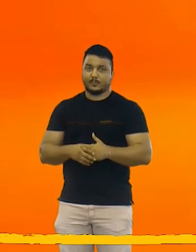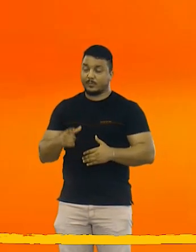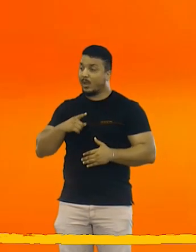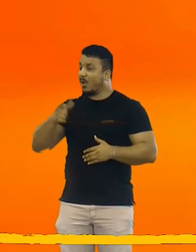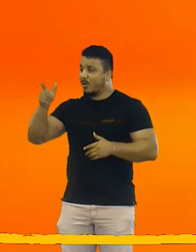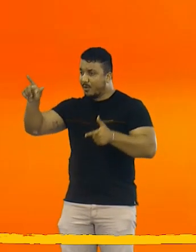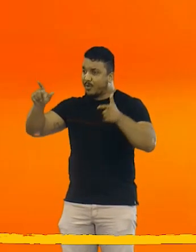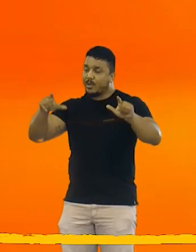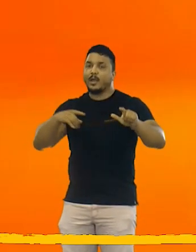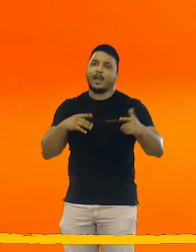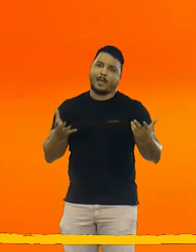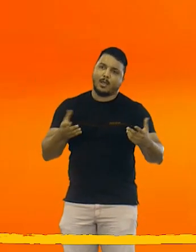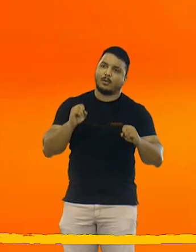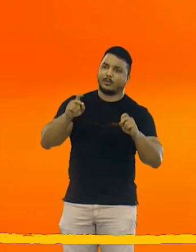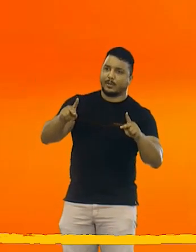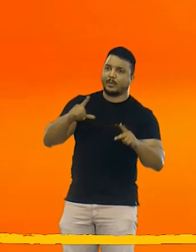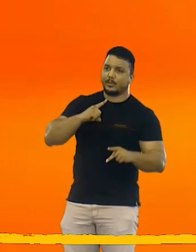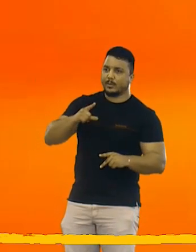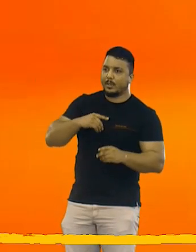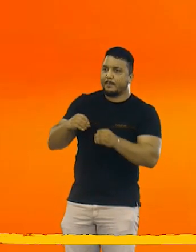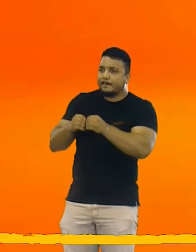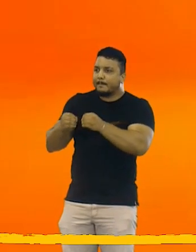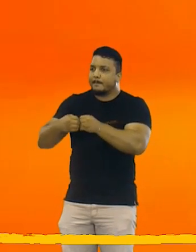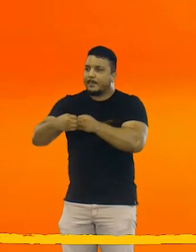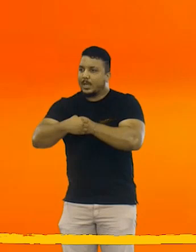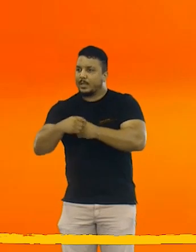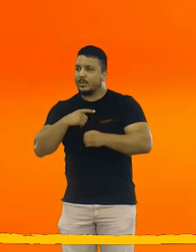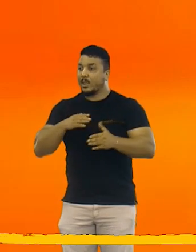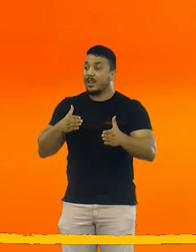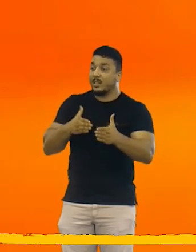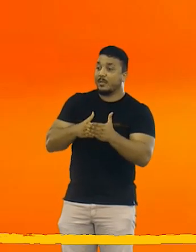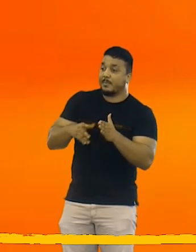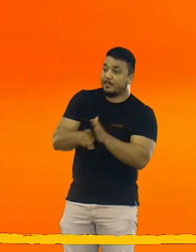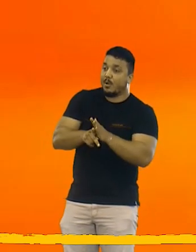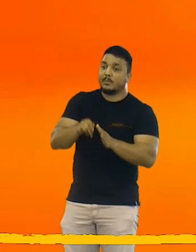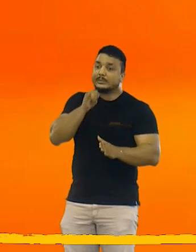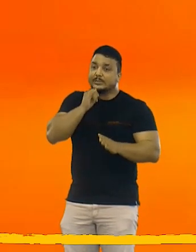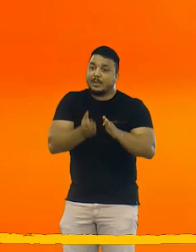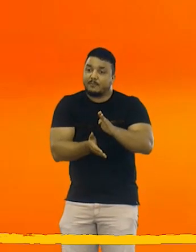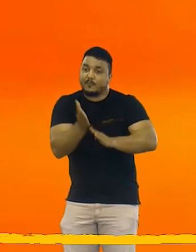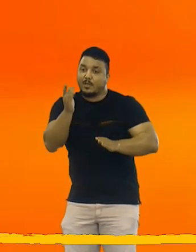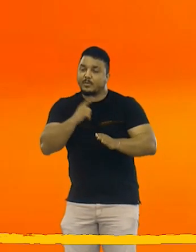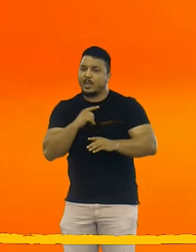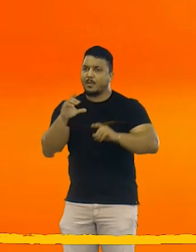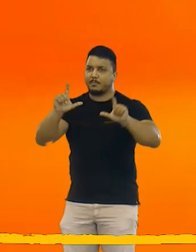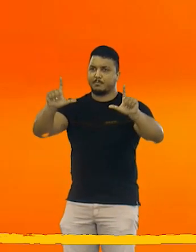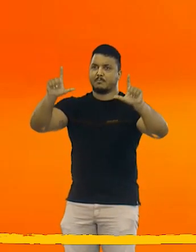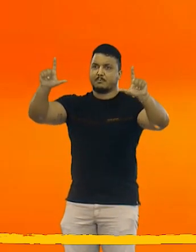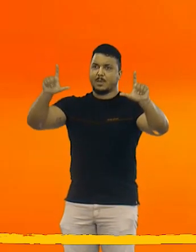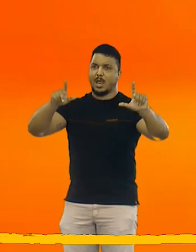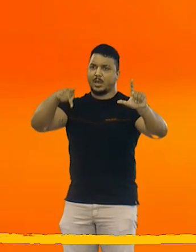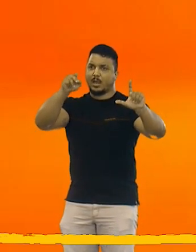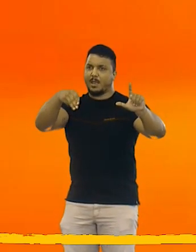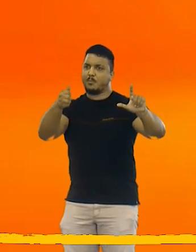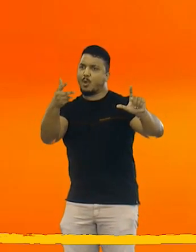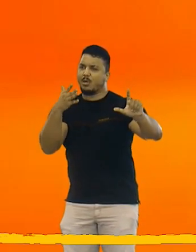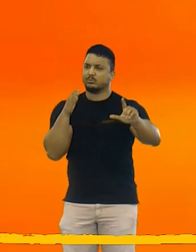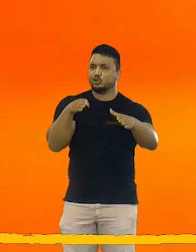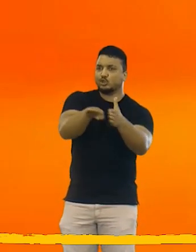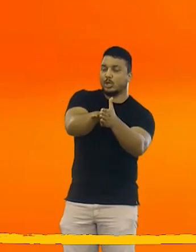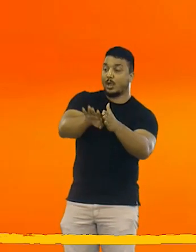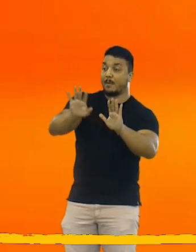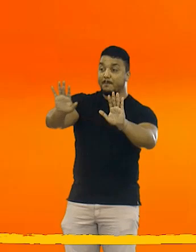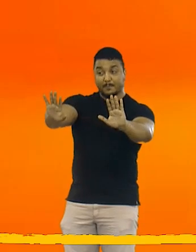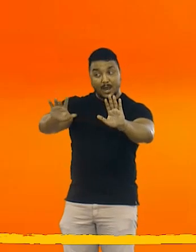municípios. Lembre-se, a gente tem ali município que tem a delimitação, quando você viaja, vê uma placazinha, tantos km para chegar lá. Mas,